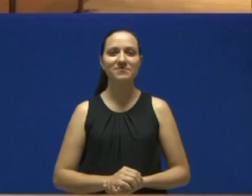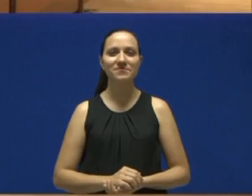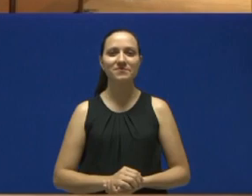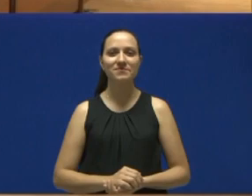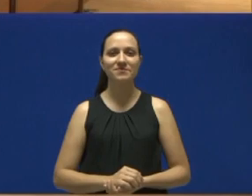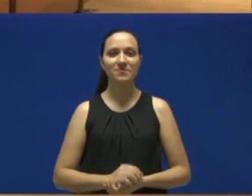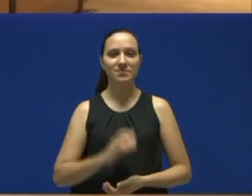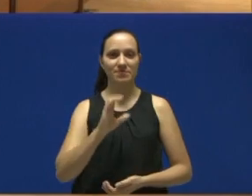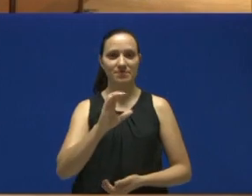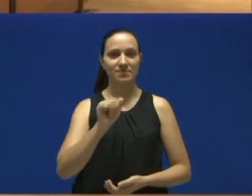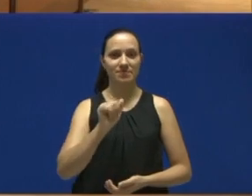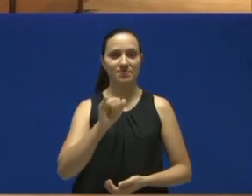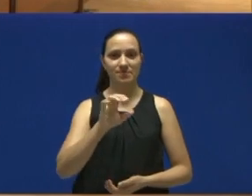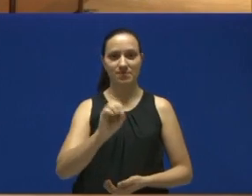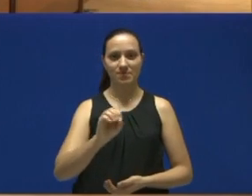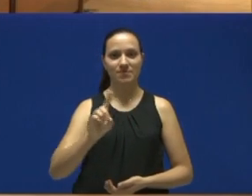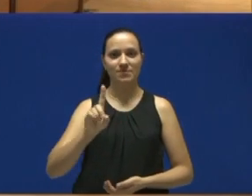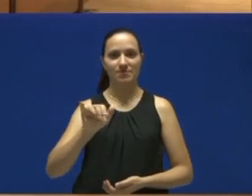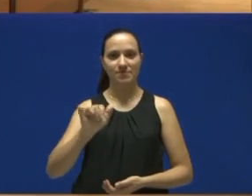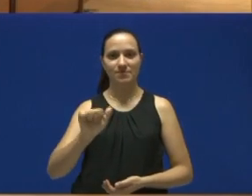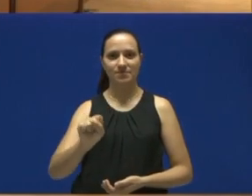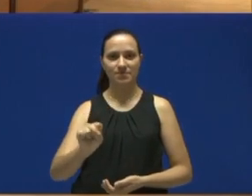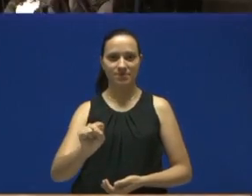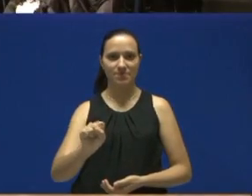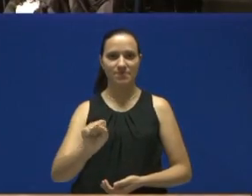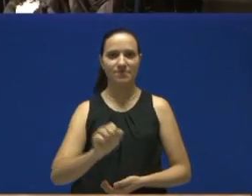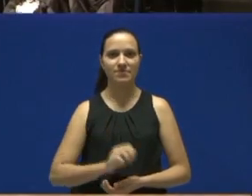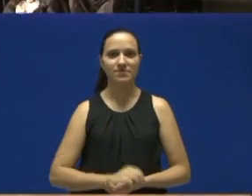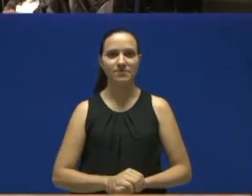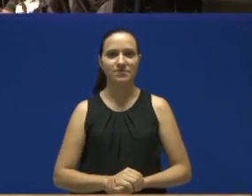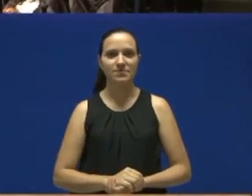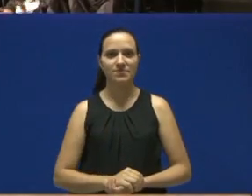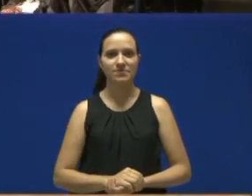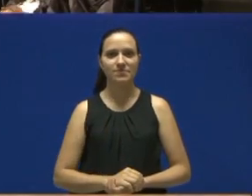caiu manabu dias já chega